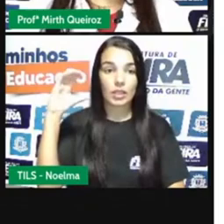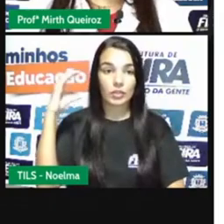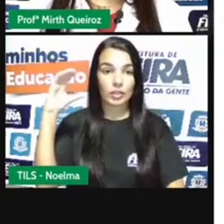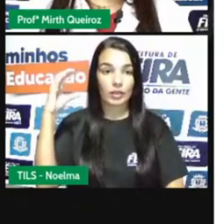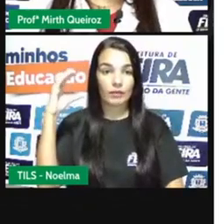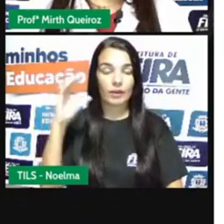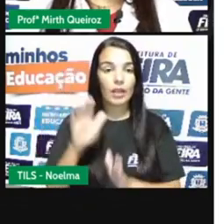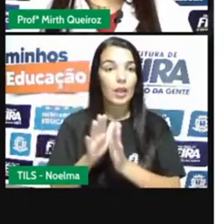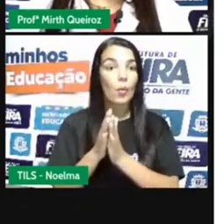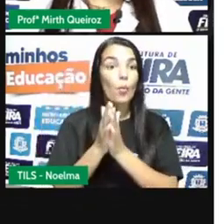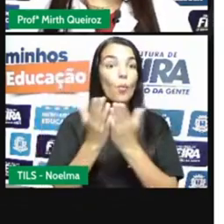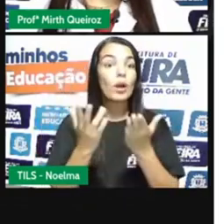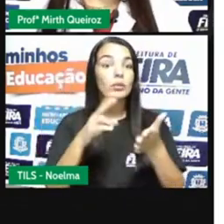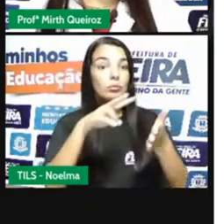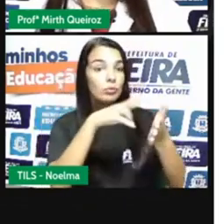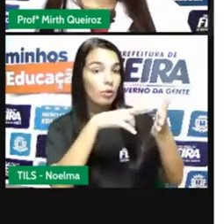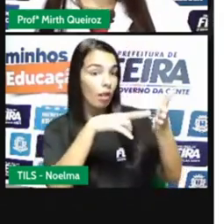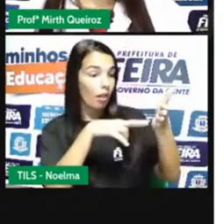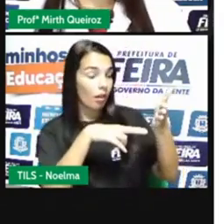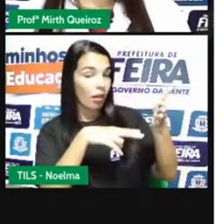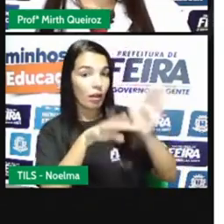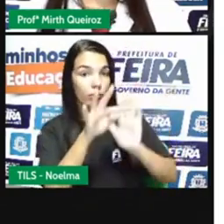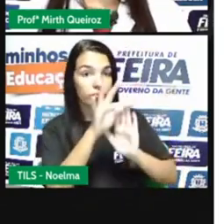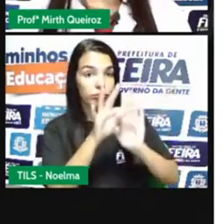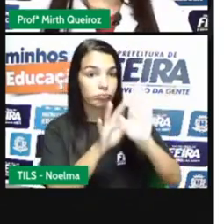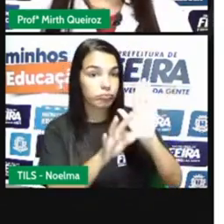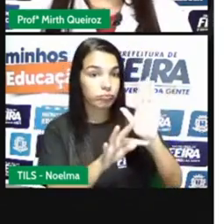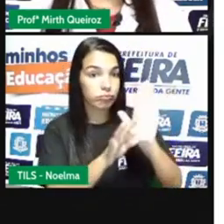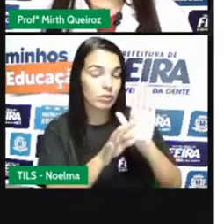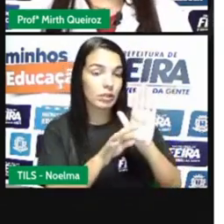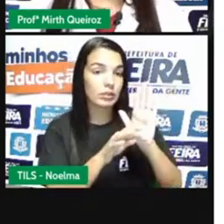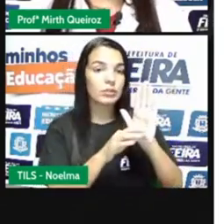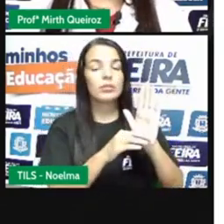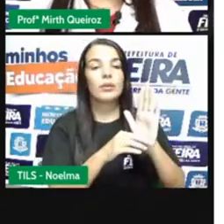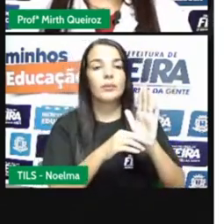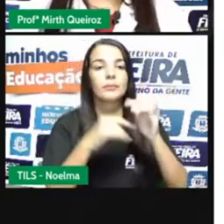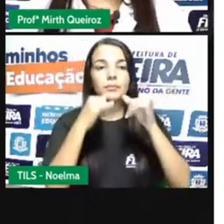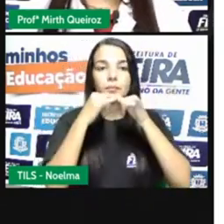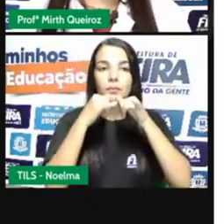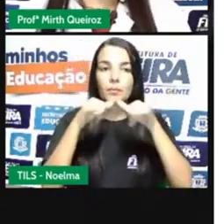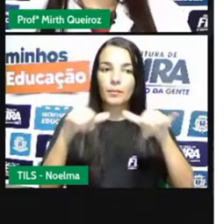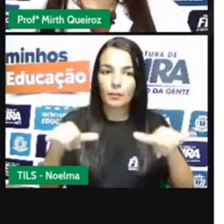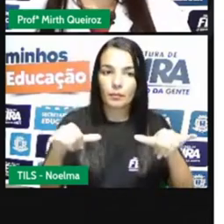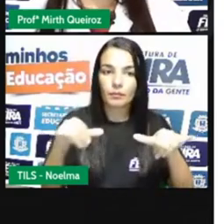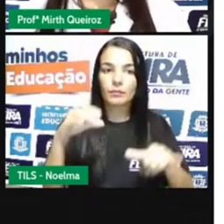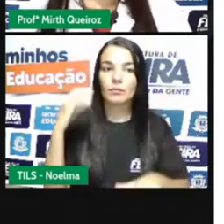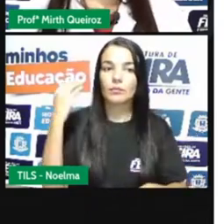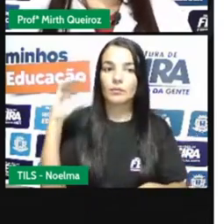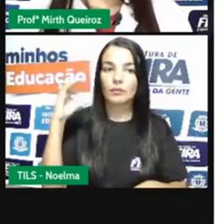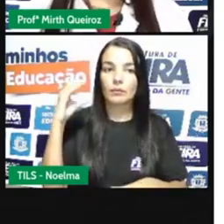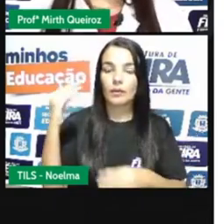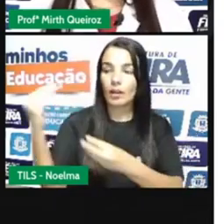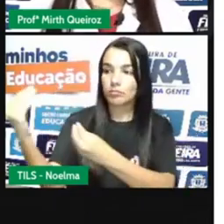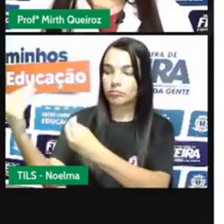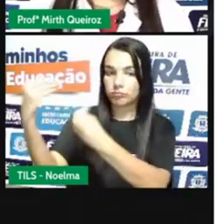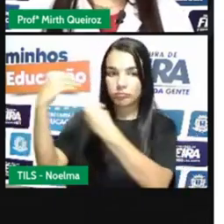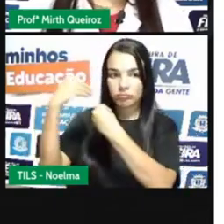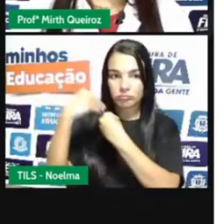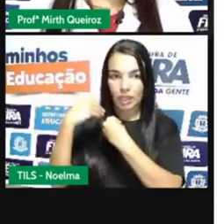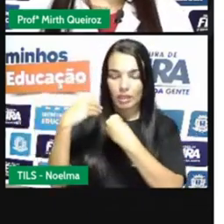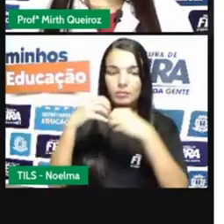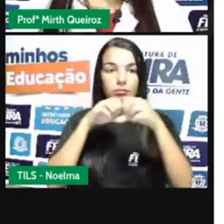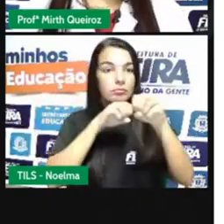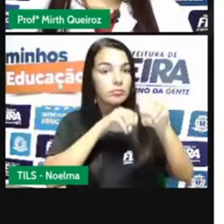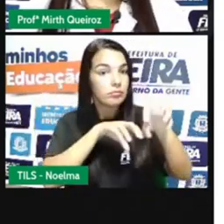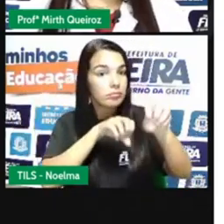gente lê um texto de divulgação científica, esse texto ele traz algum aprendizado. Ele serve